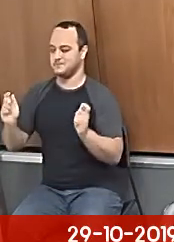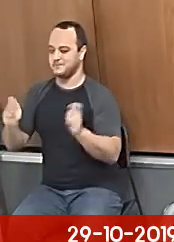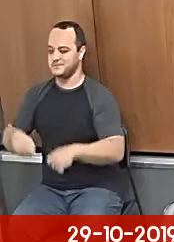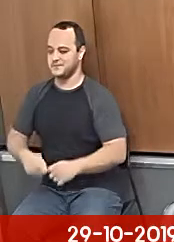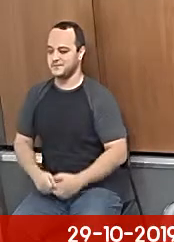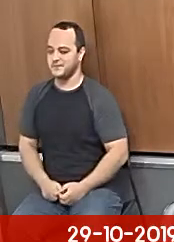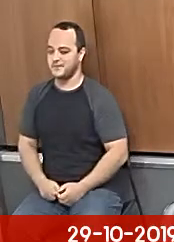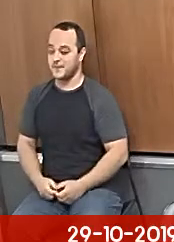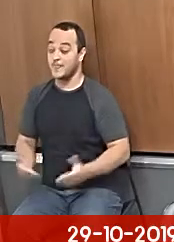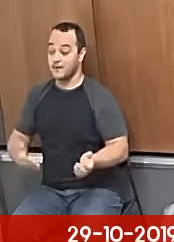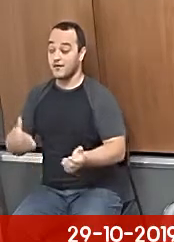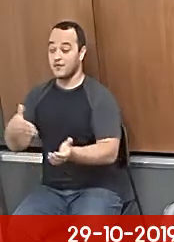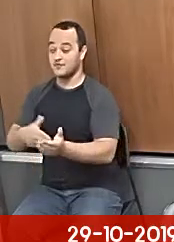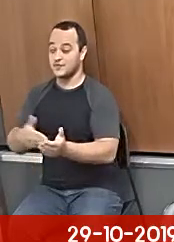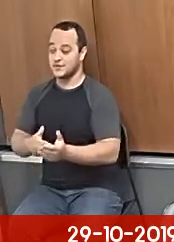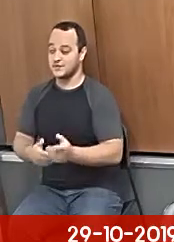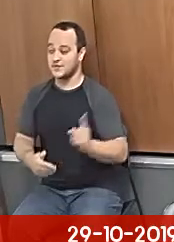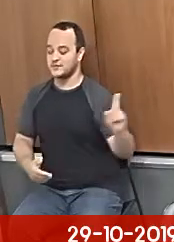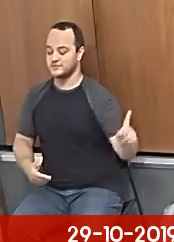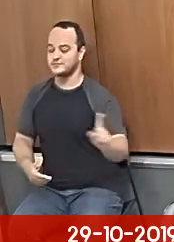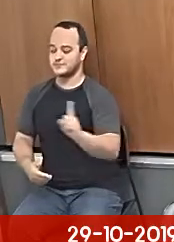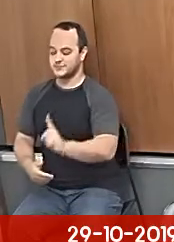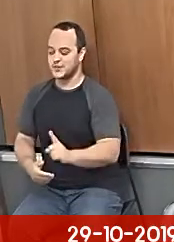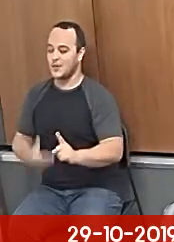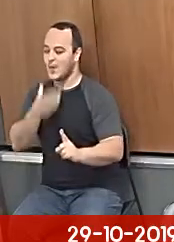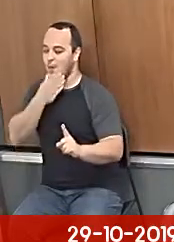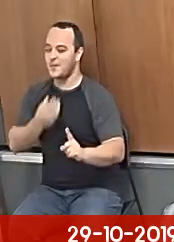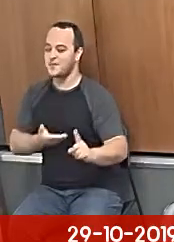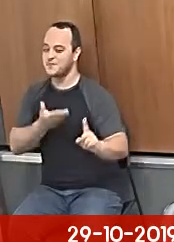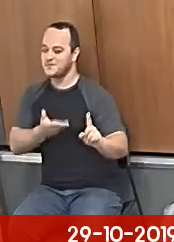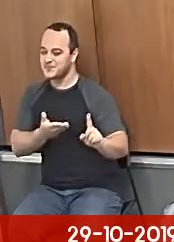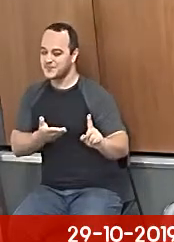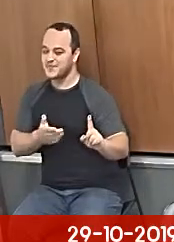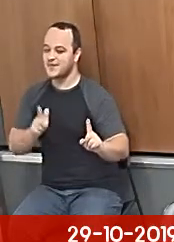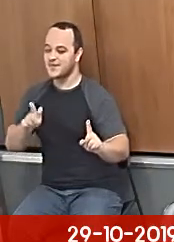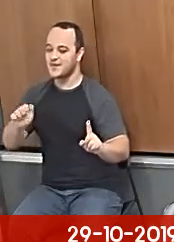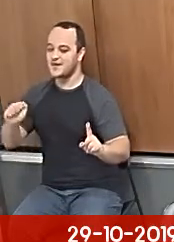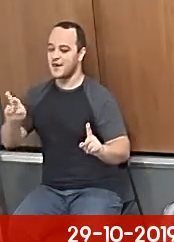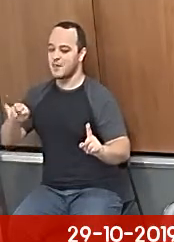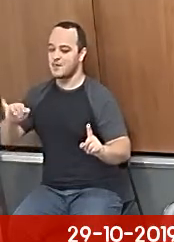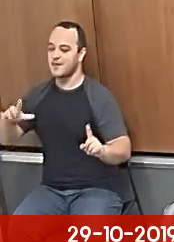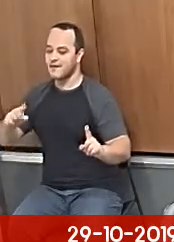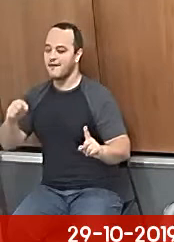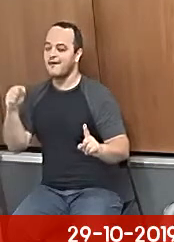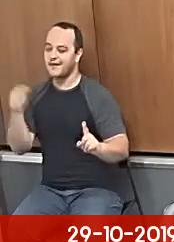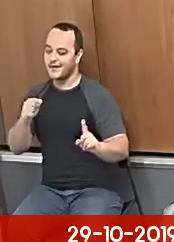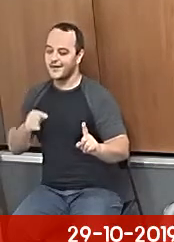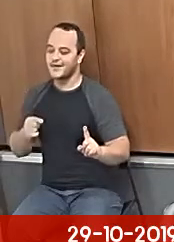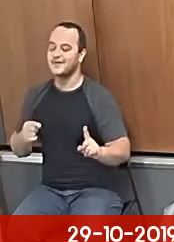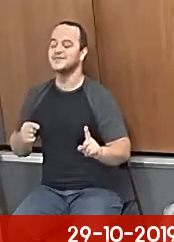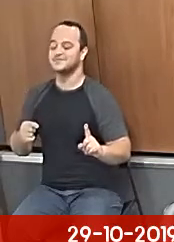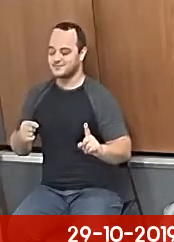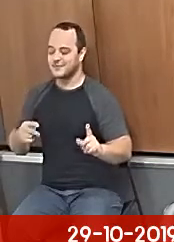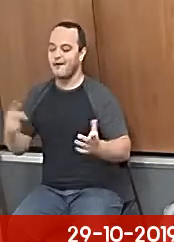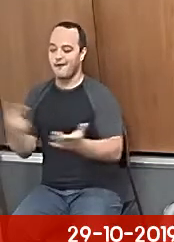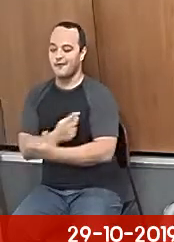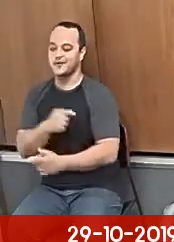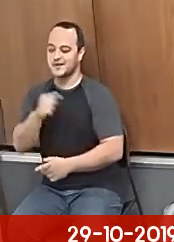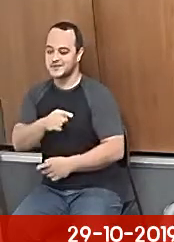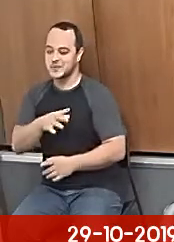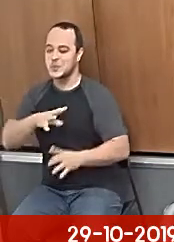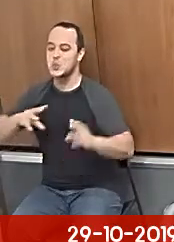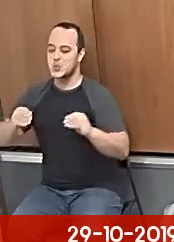passar a palavra para o Gabriel, porque o Gabriel é o exemplo que todos conhecem, né? Apesar de terem outros ali, o Leandro,